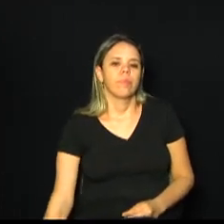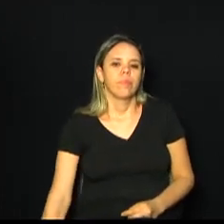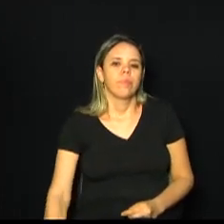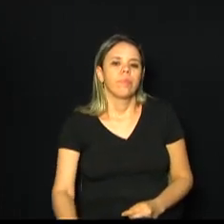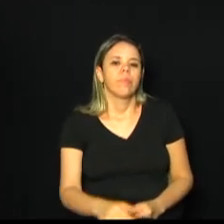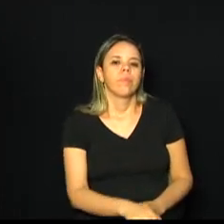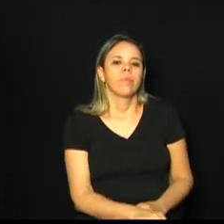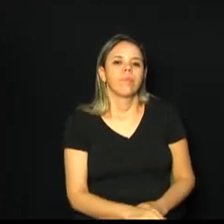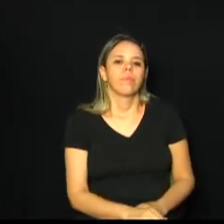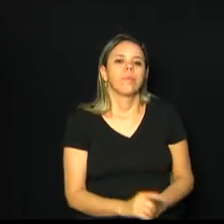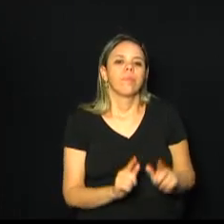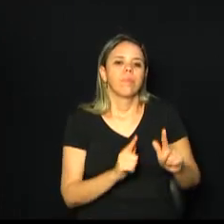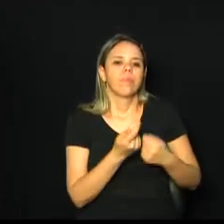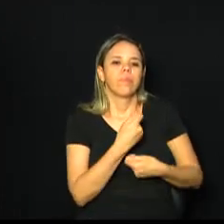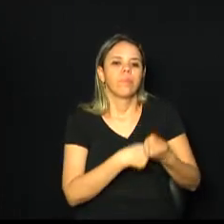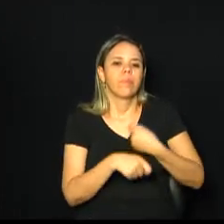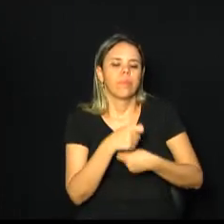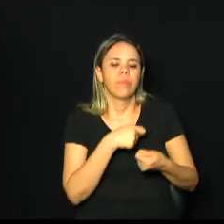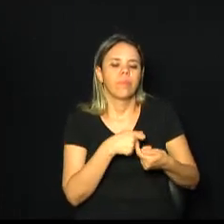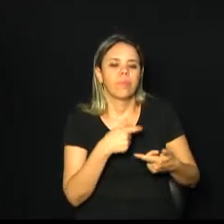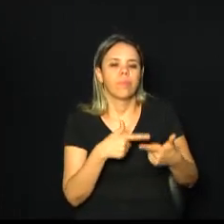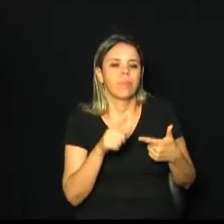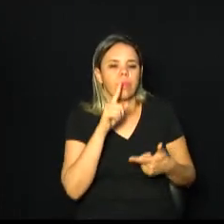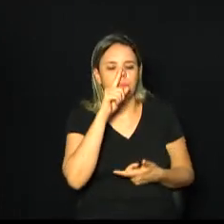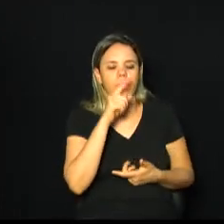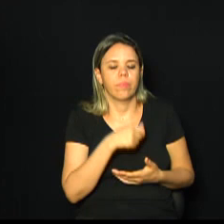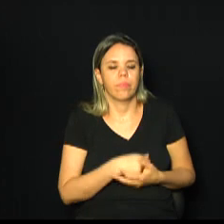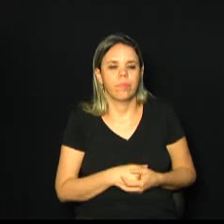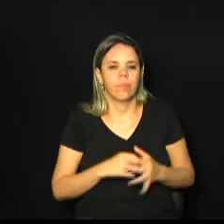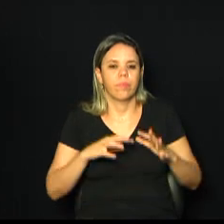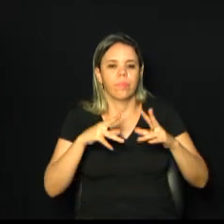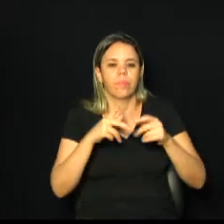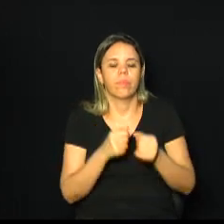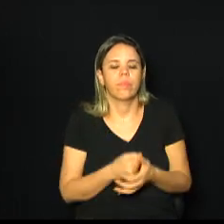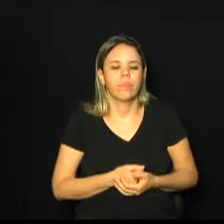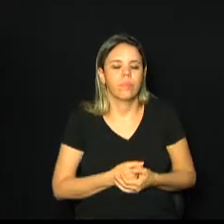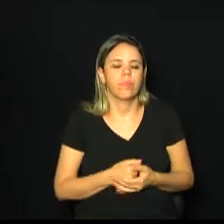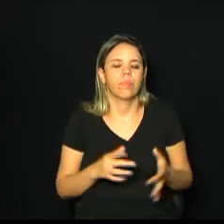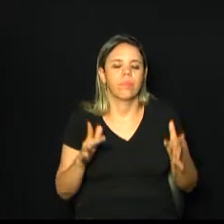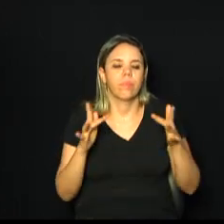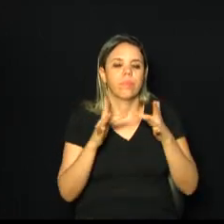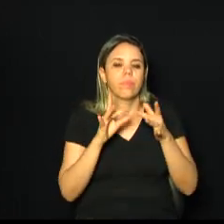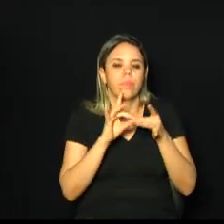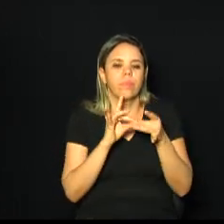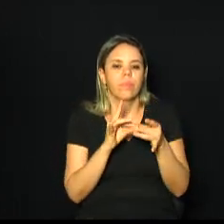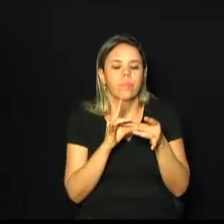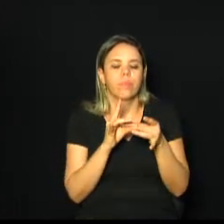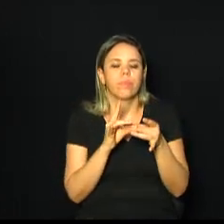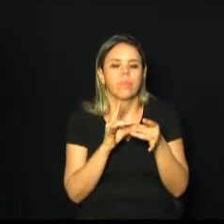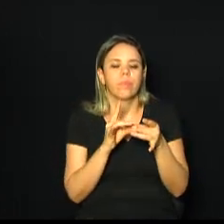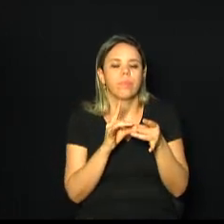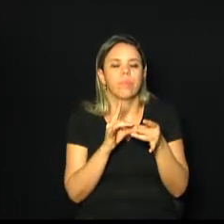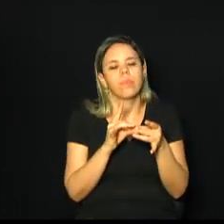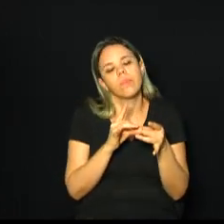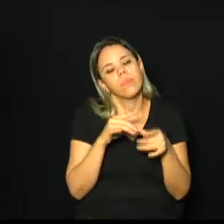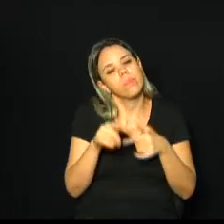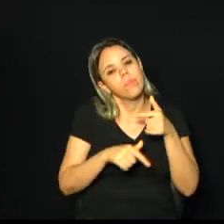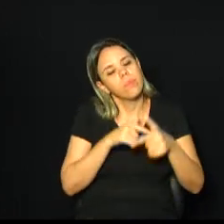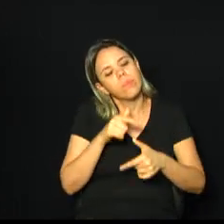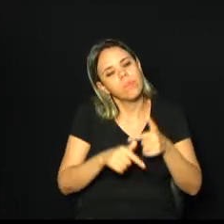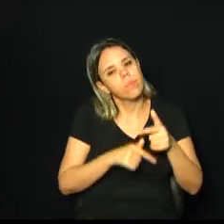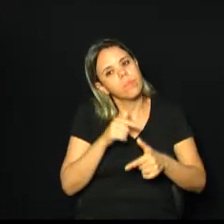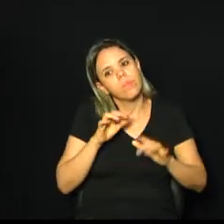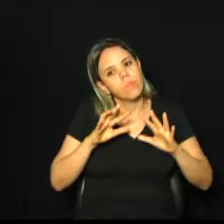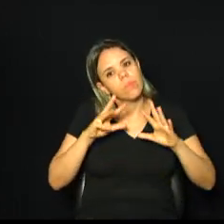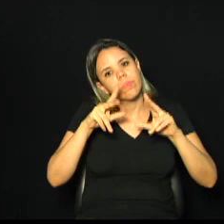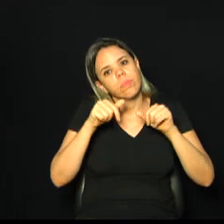o gerenciamento das vulnerabilidades, todos estão interligados. Você acaba trabalhando com